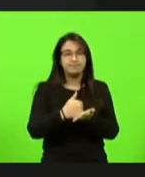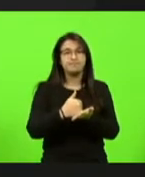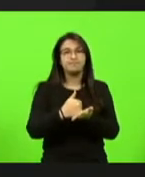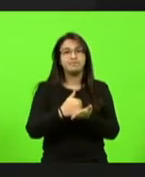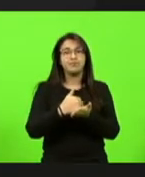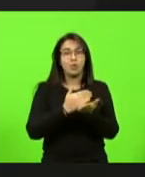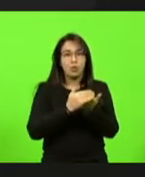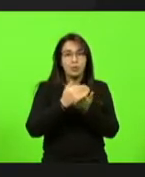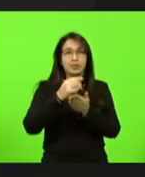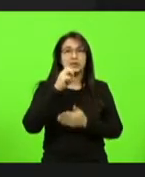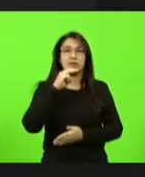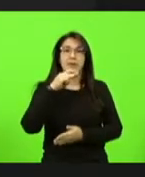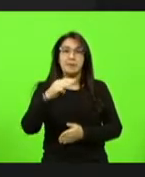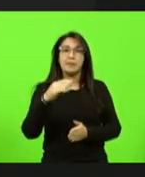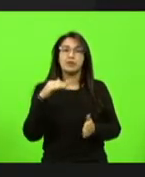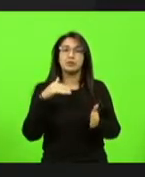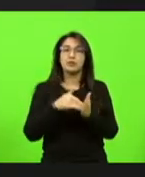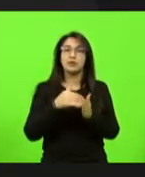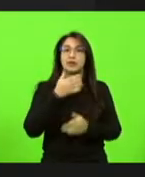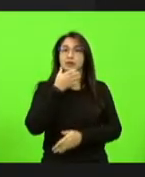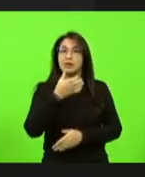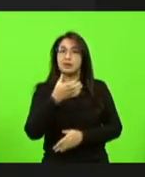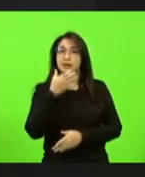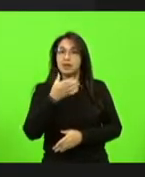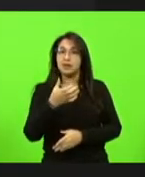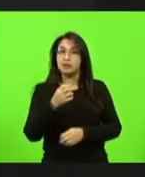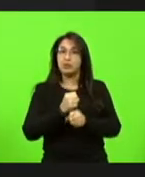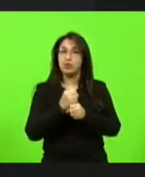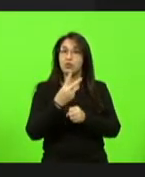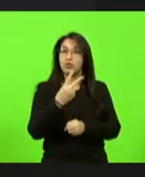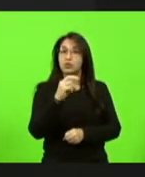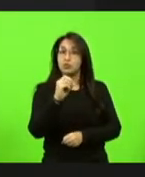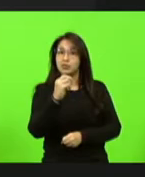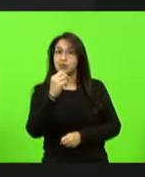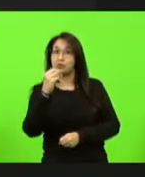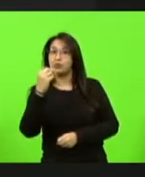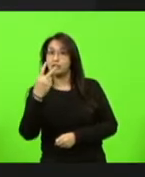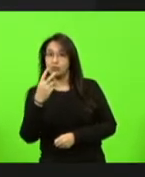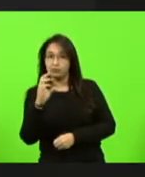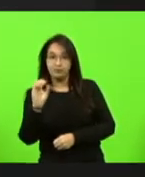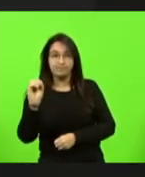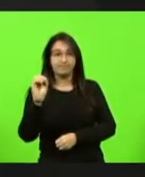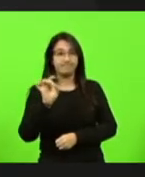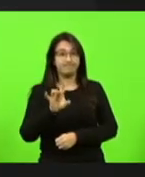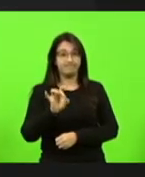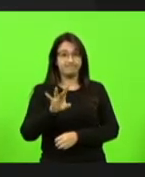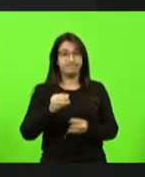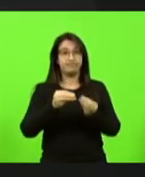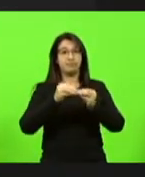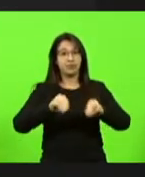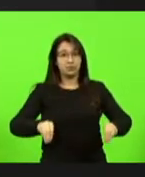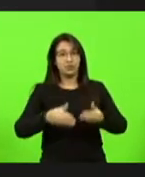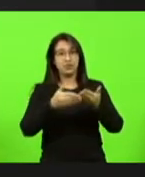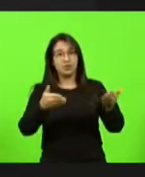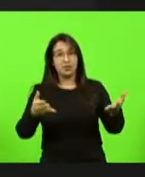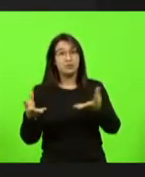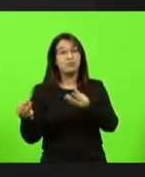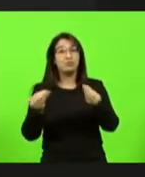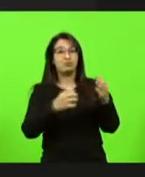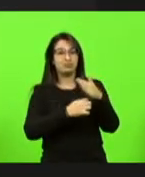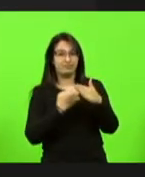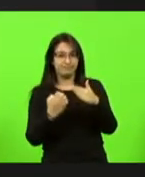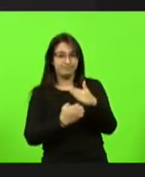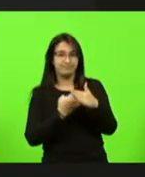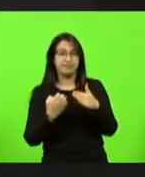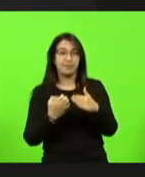março a dezembro do ano passado, de 2020, prejudicando muitos empresários. Quem está